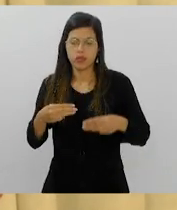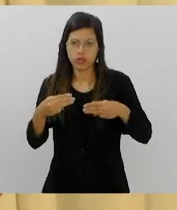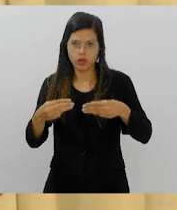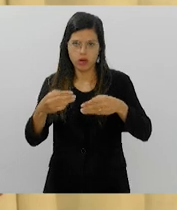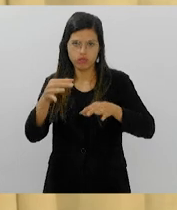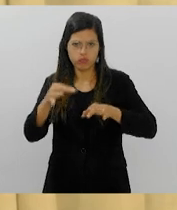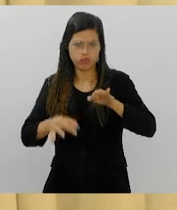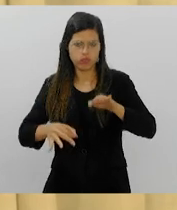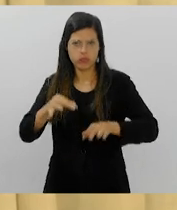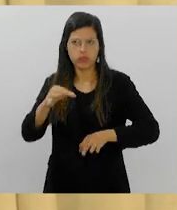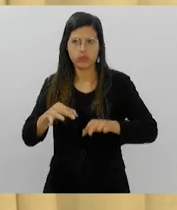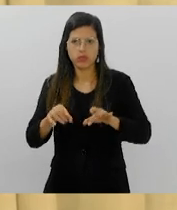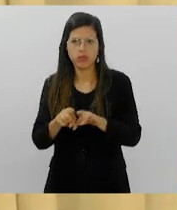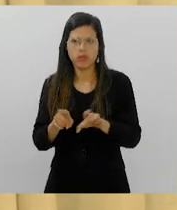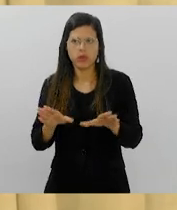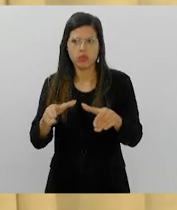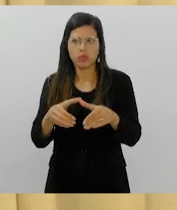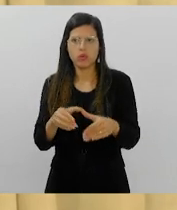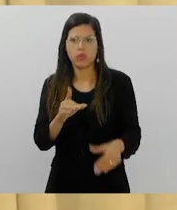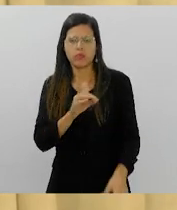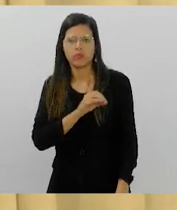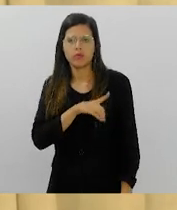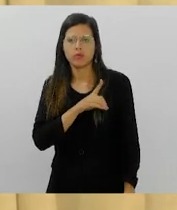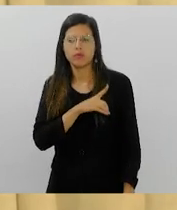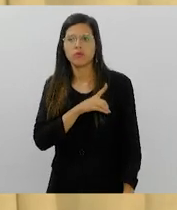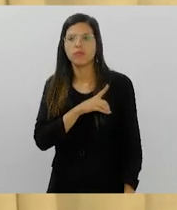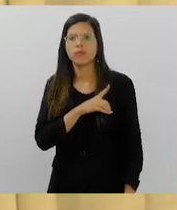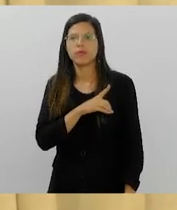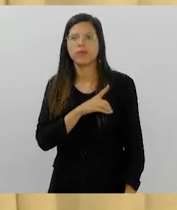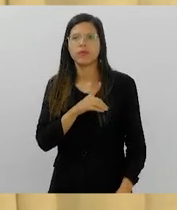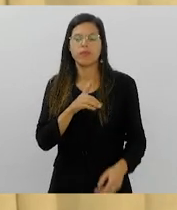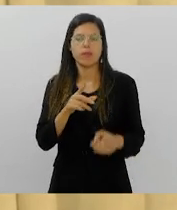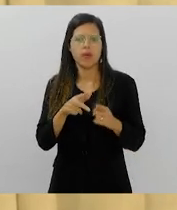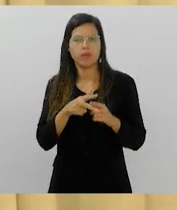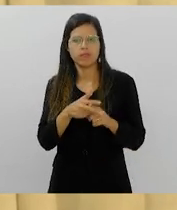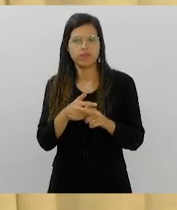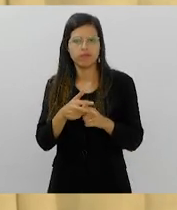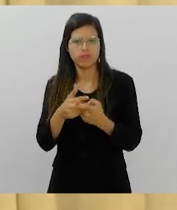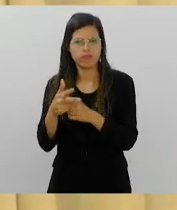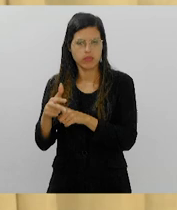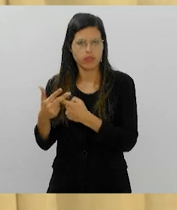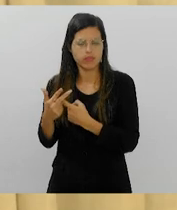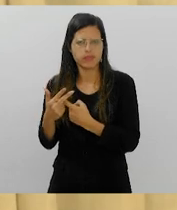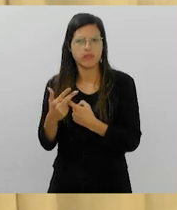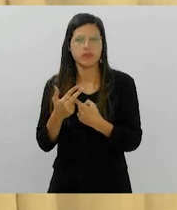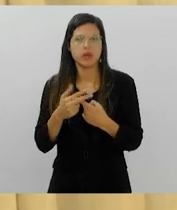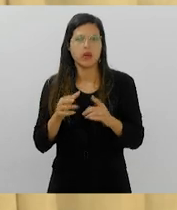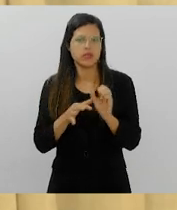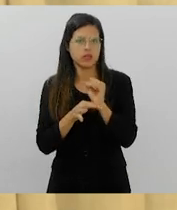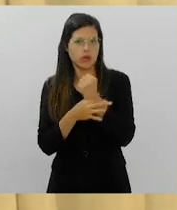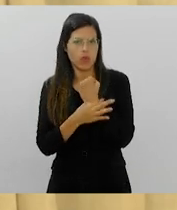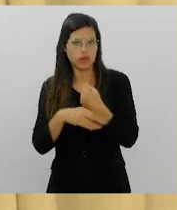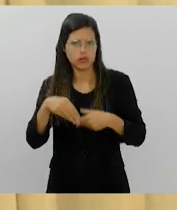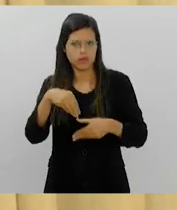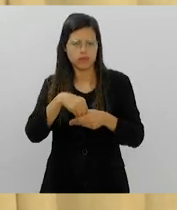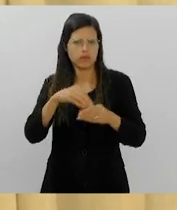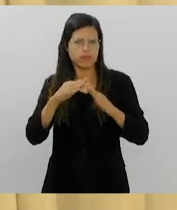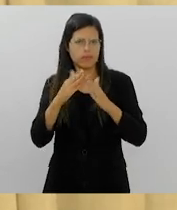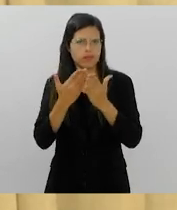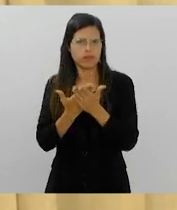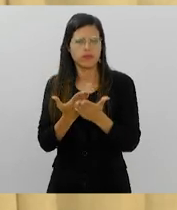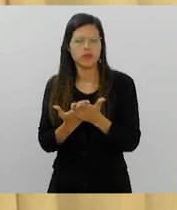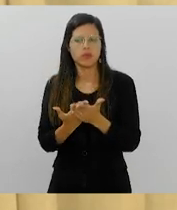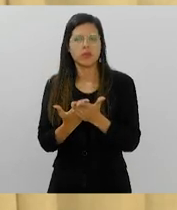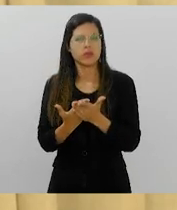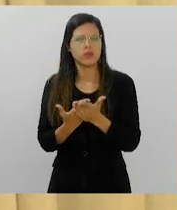policiais estaduais para a manutenção da segurança nas escolas. E aí a